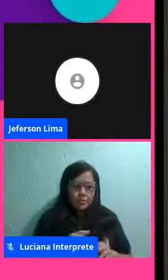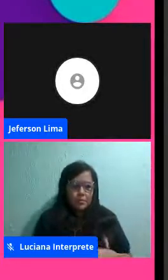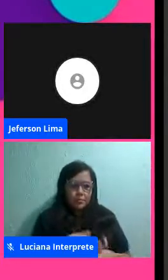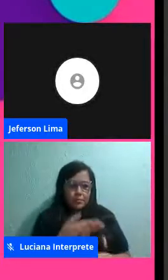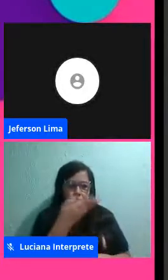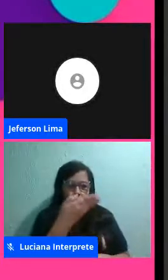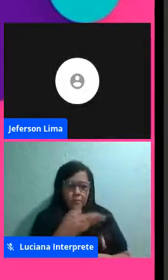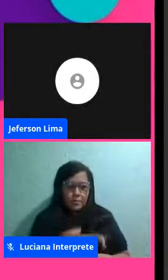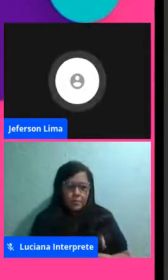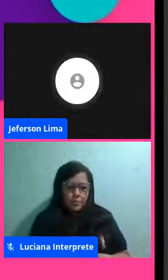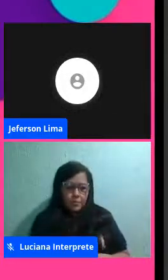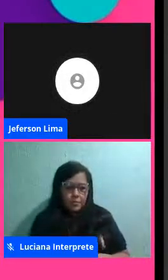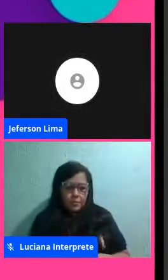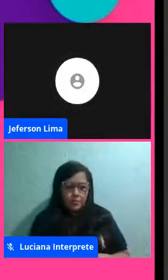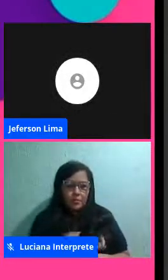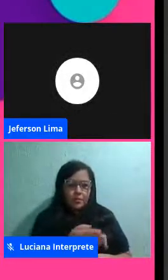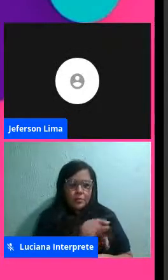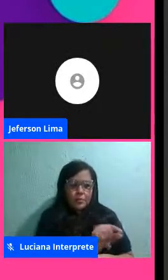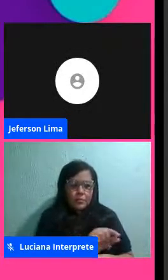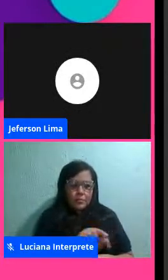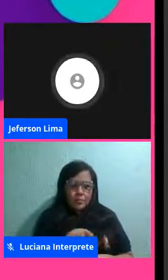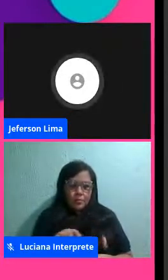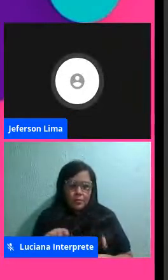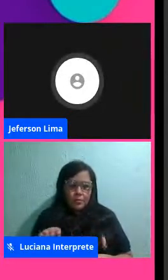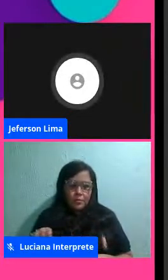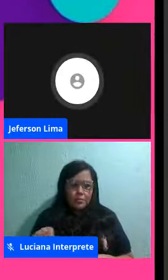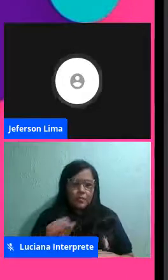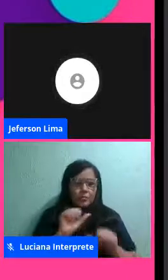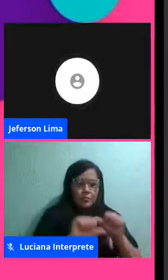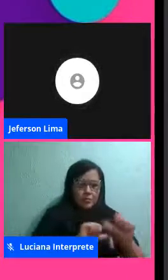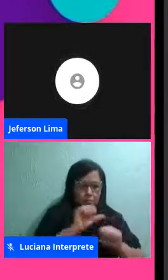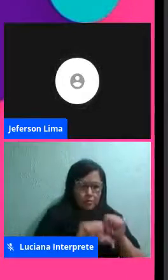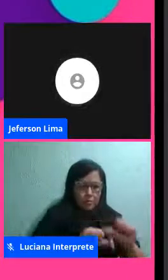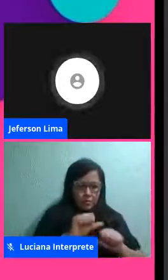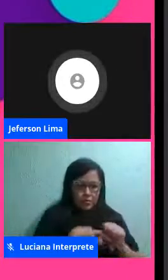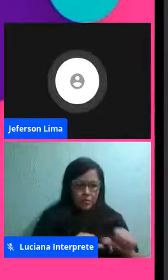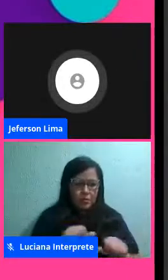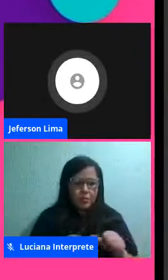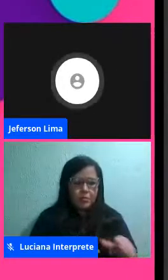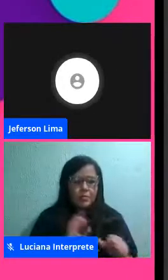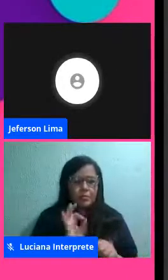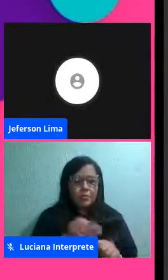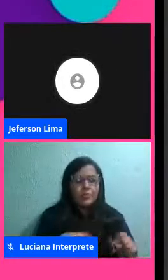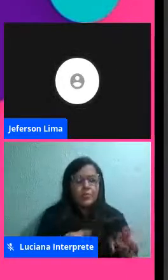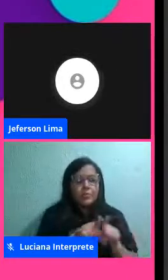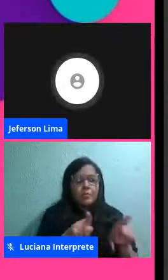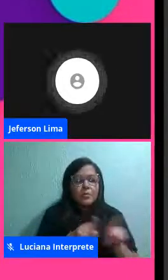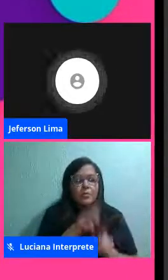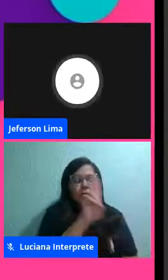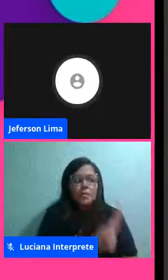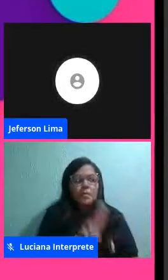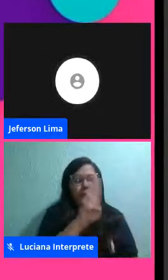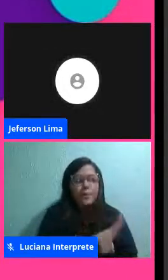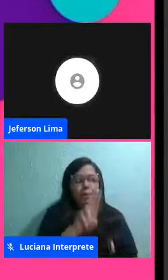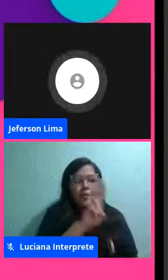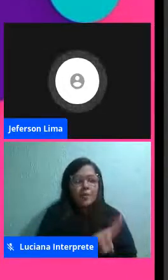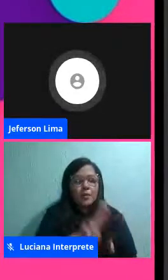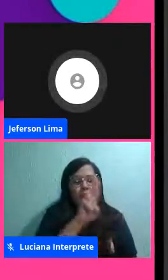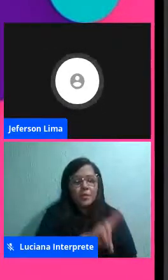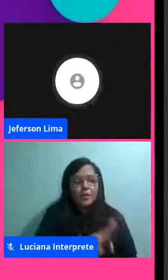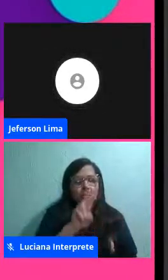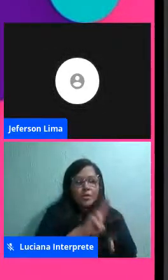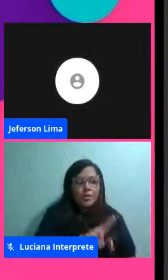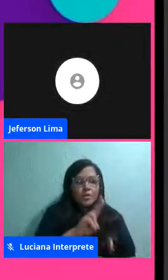bypass. Certo? E aí, para a gente utilizar o bypass, a gente importa ele e dá